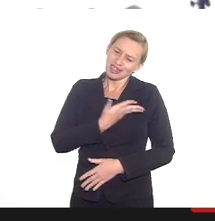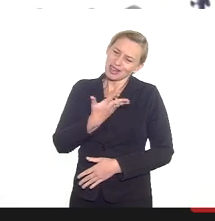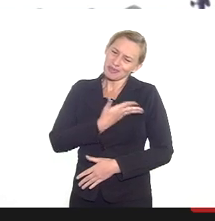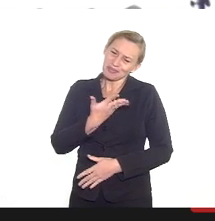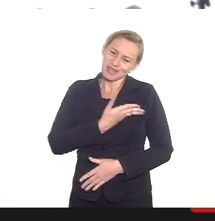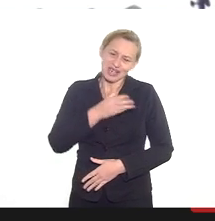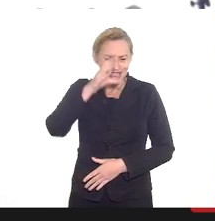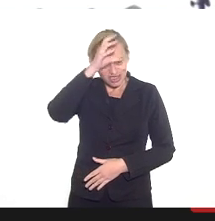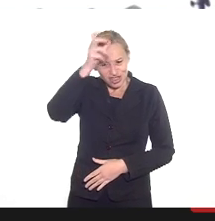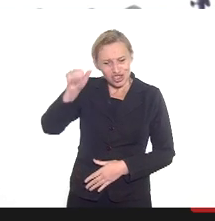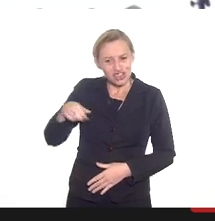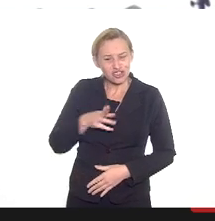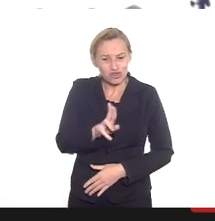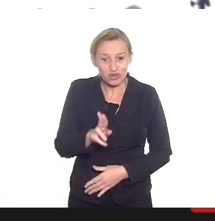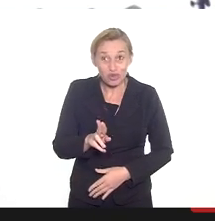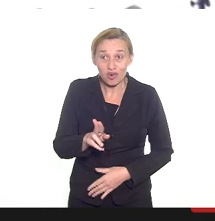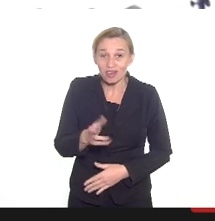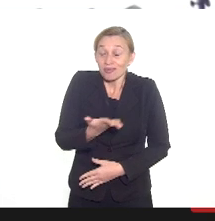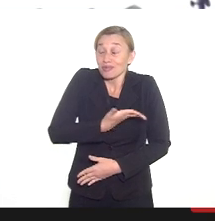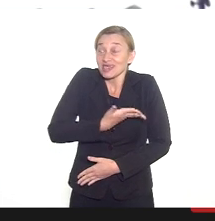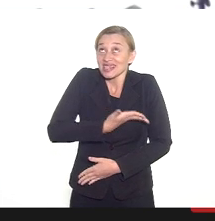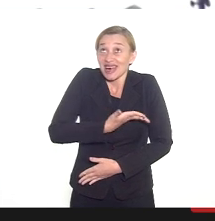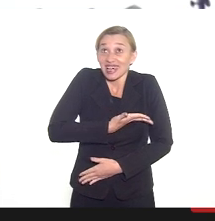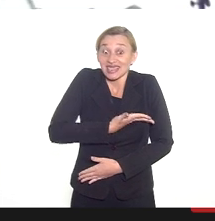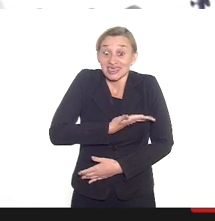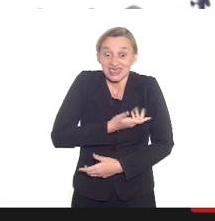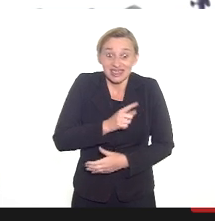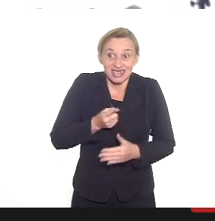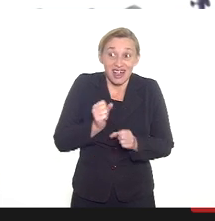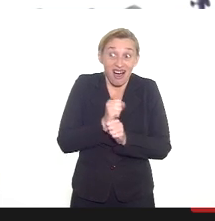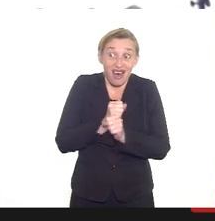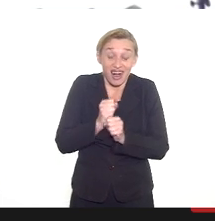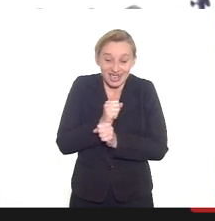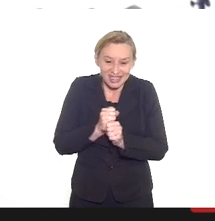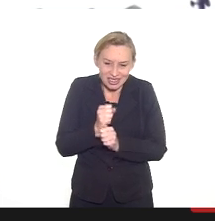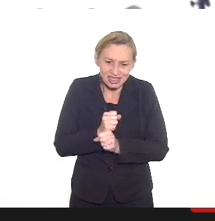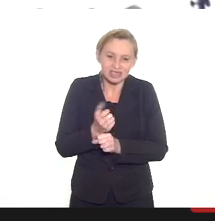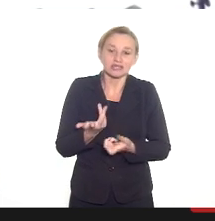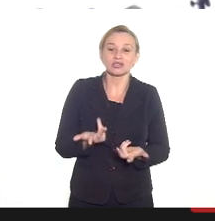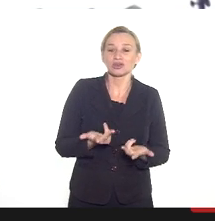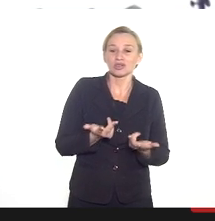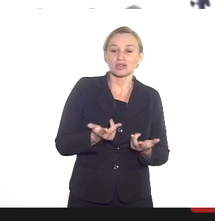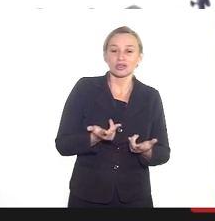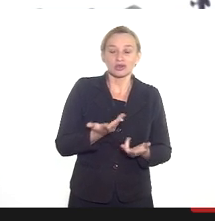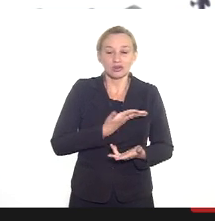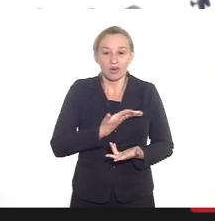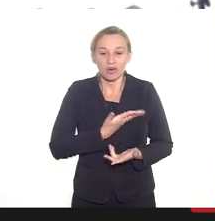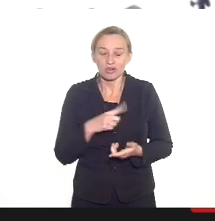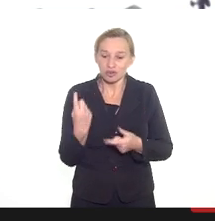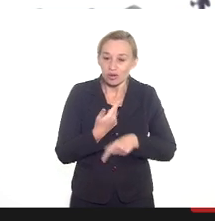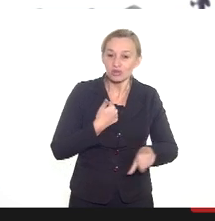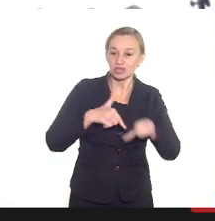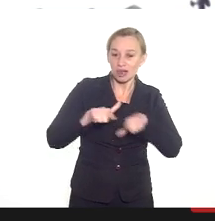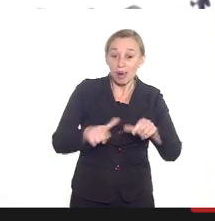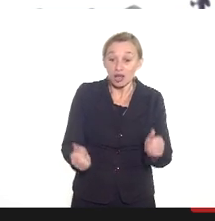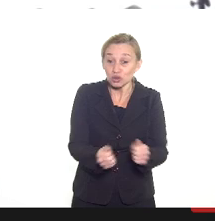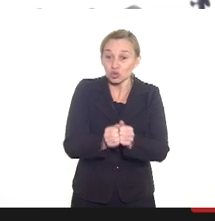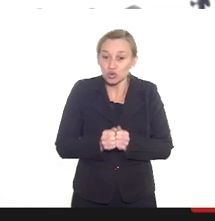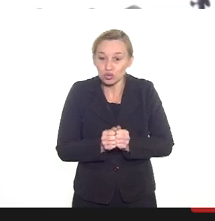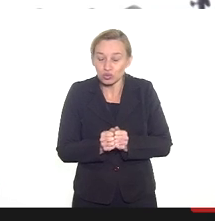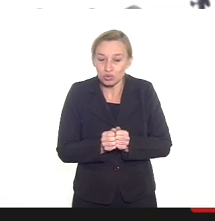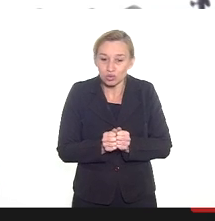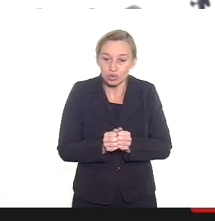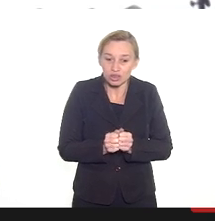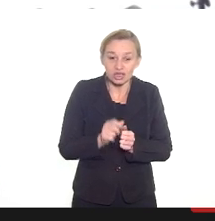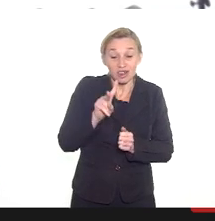já falo amiga, nós temos uma amizade já de longa data, em decorrência dos nossos trabalhos conjuntos na época